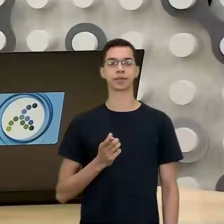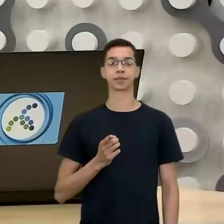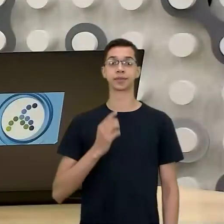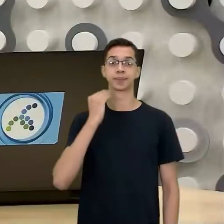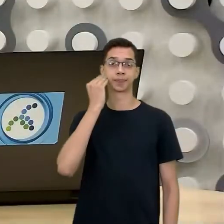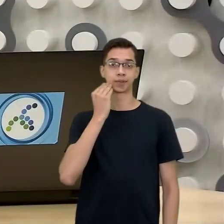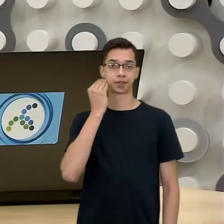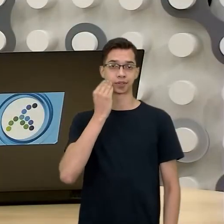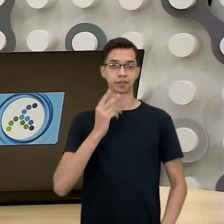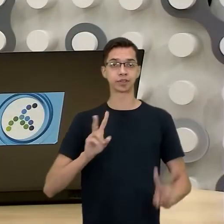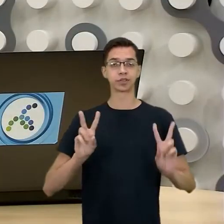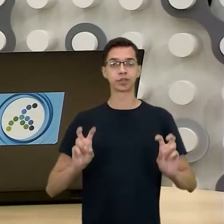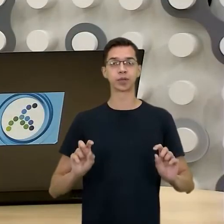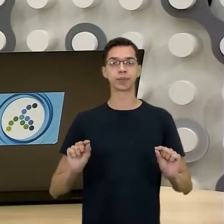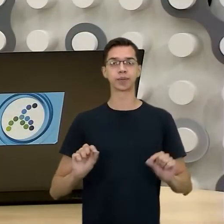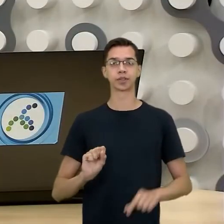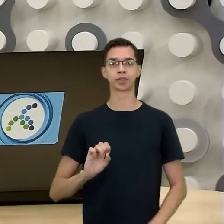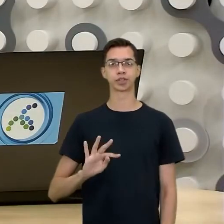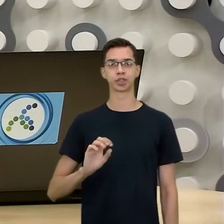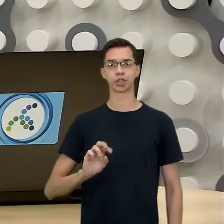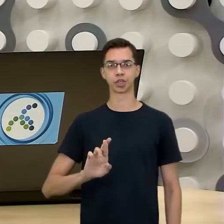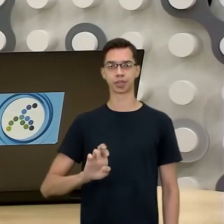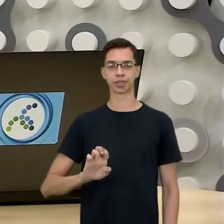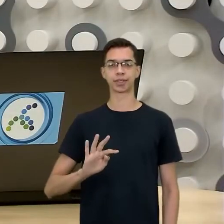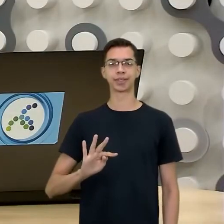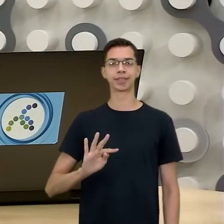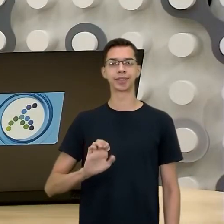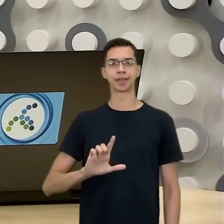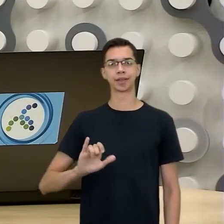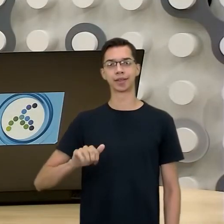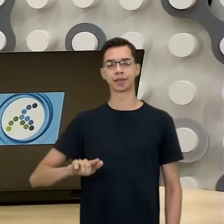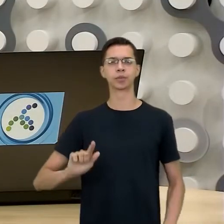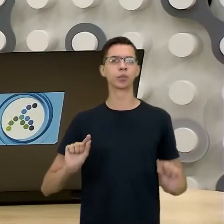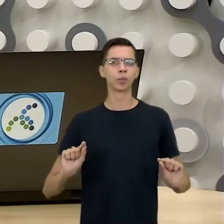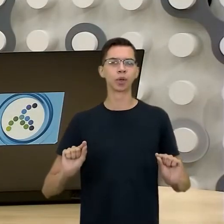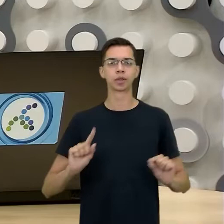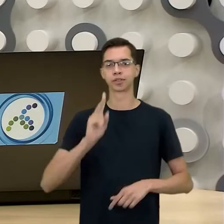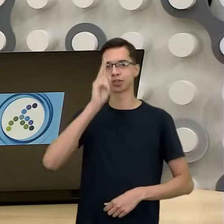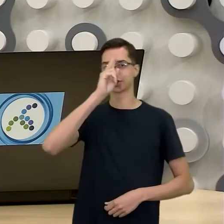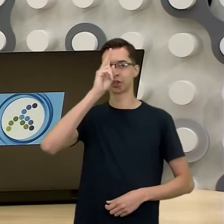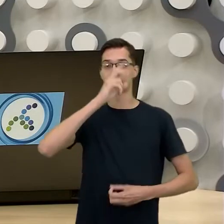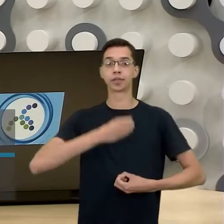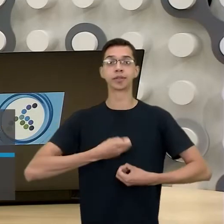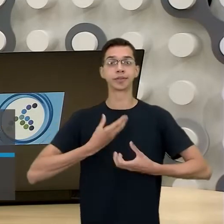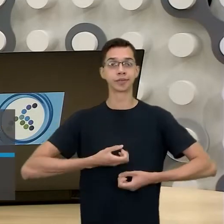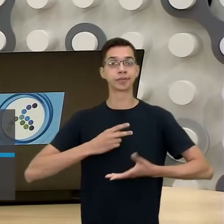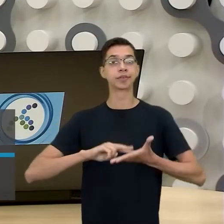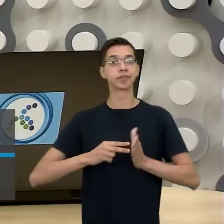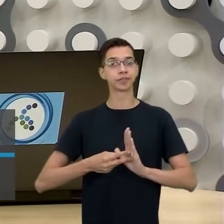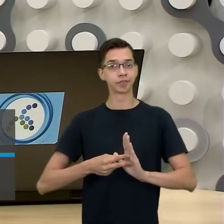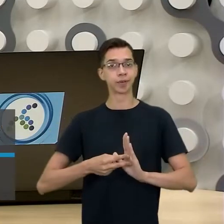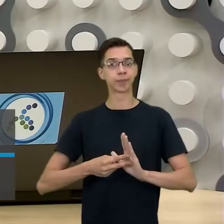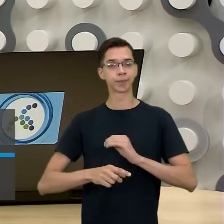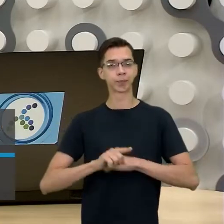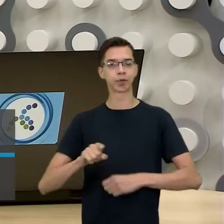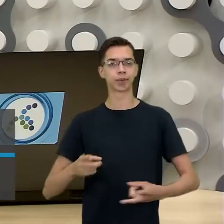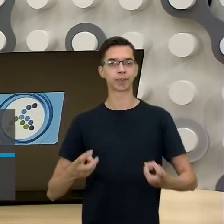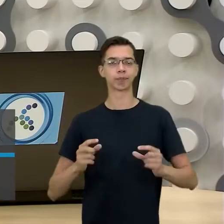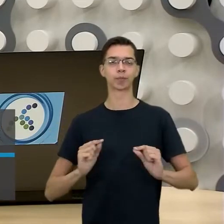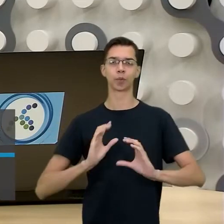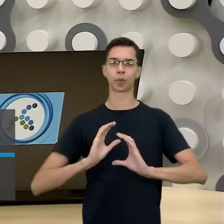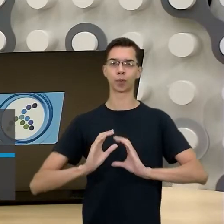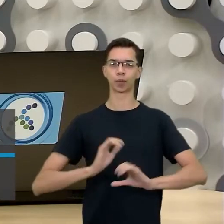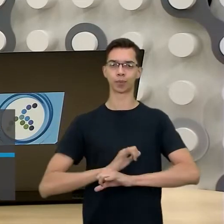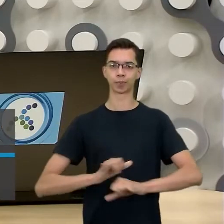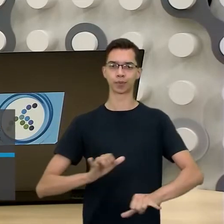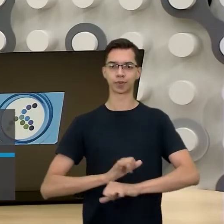de storytelling, né? O que é o storytelling? Storytelling é contar a história. Vocês podem perceber que os grandes comunicadores, eles sempre